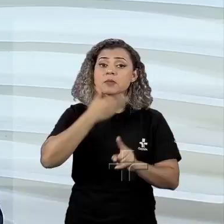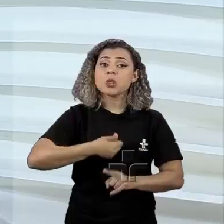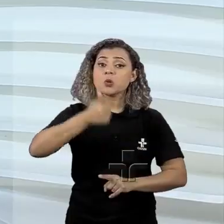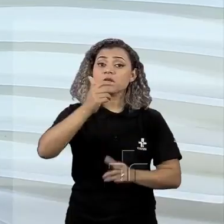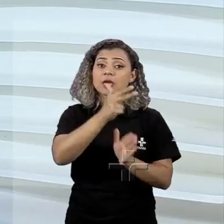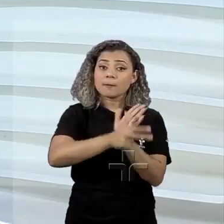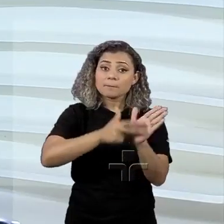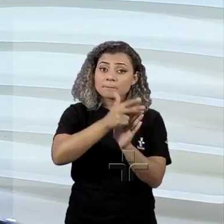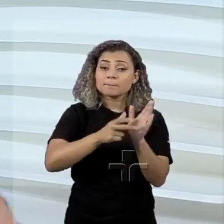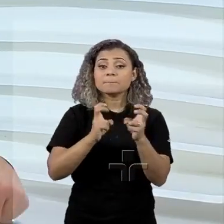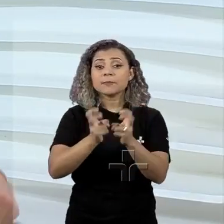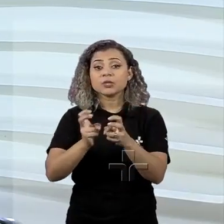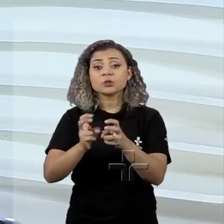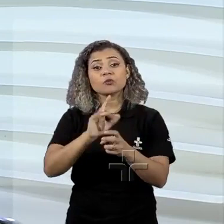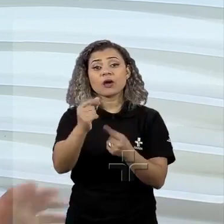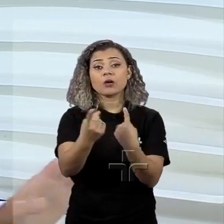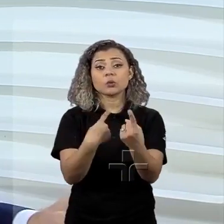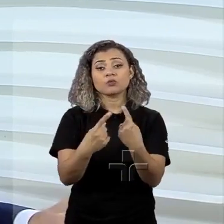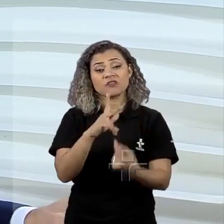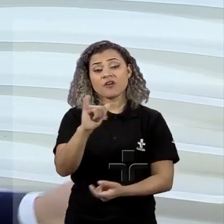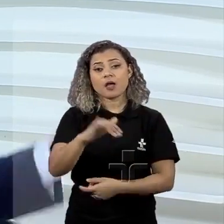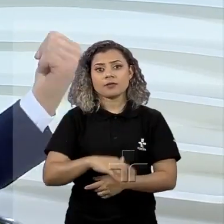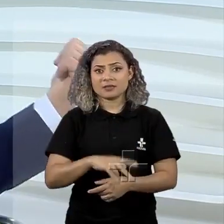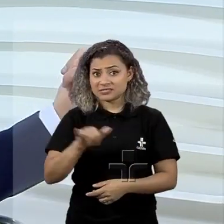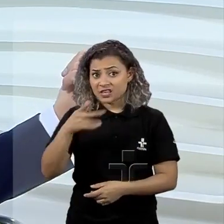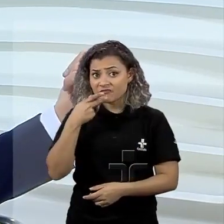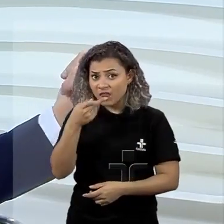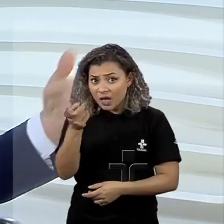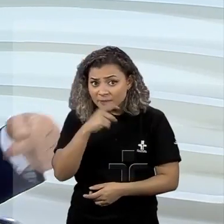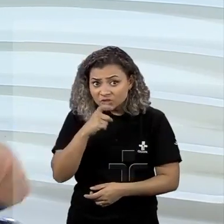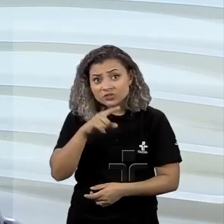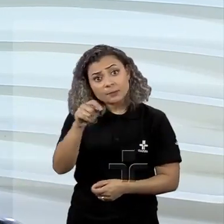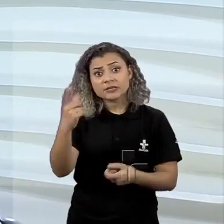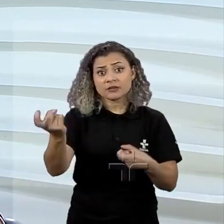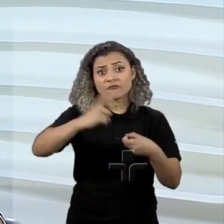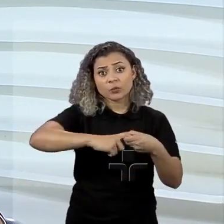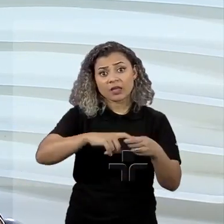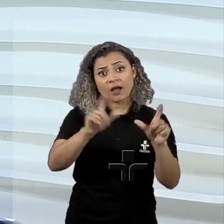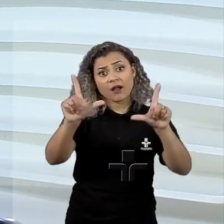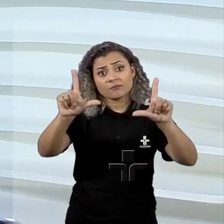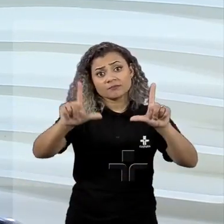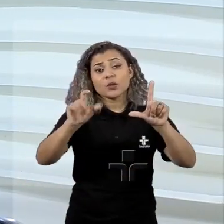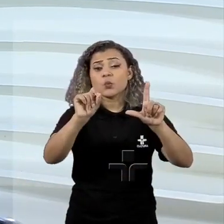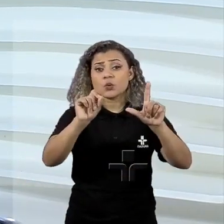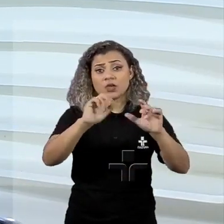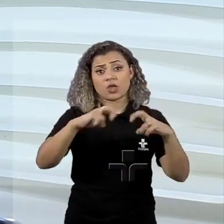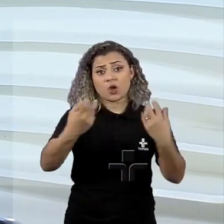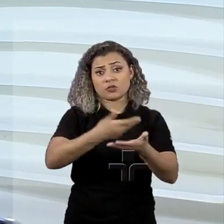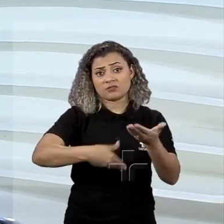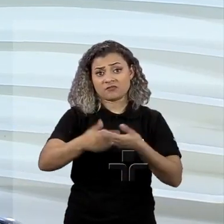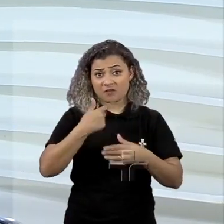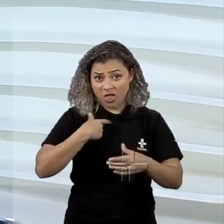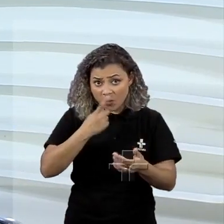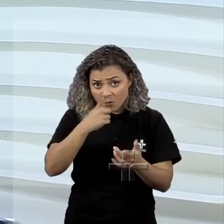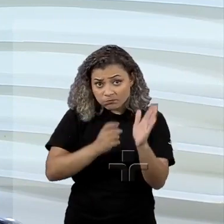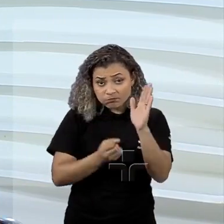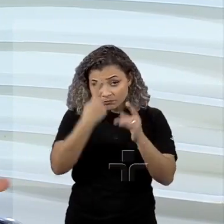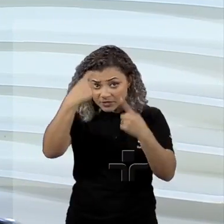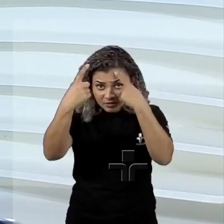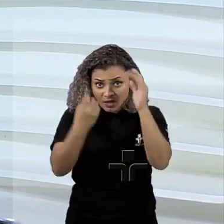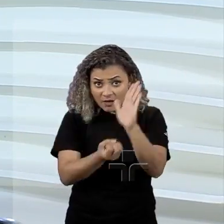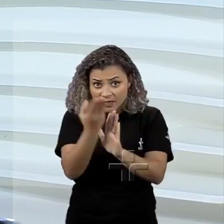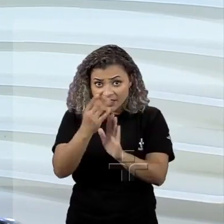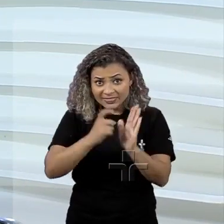o metrô e as rodovias. Disse aqui, se ele disser que não, é só colocar o tape aqui do Roda Viva. Eu não vou criar taxa nenhuma, ao contrário,